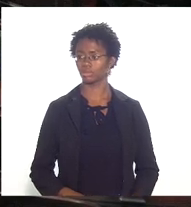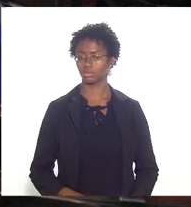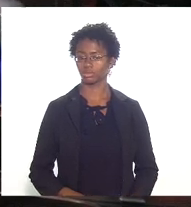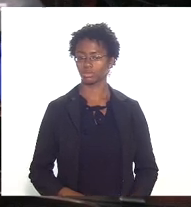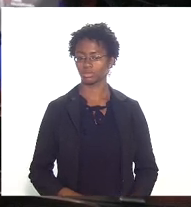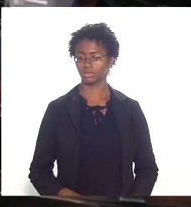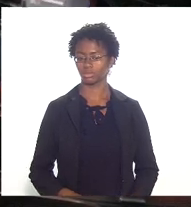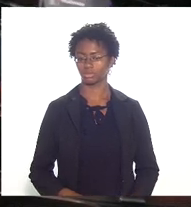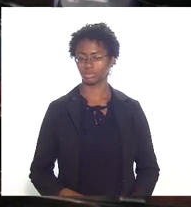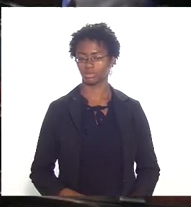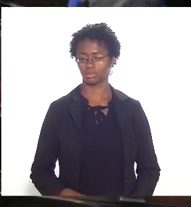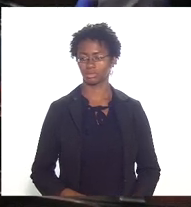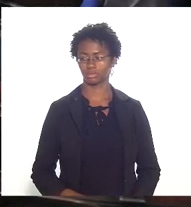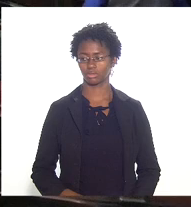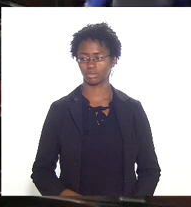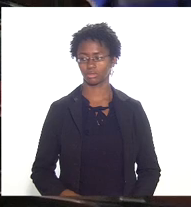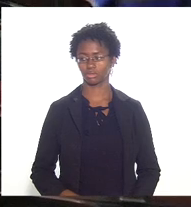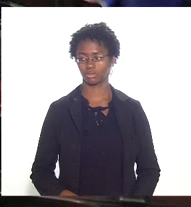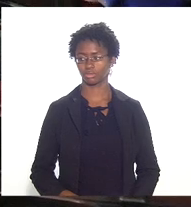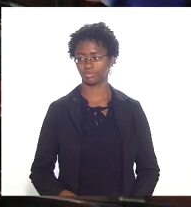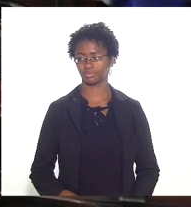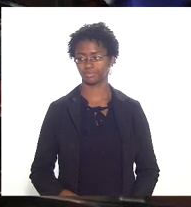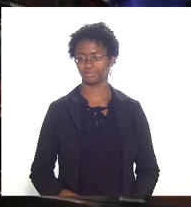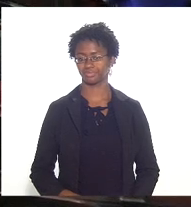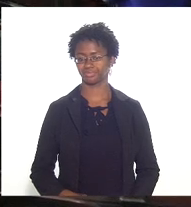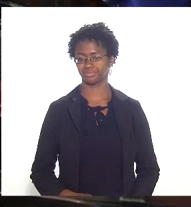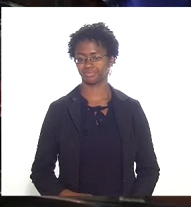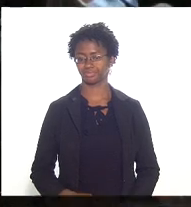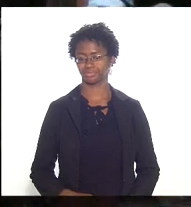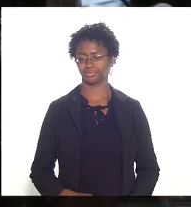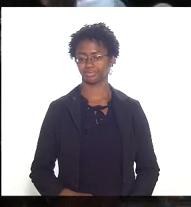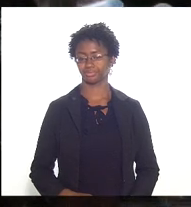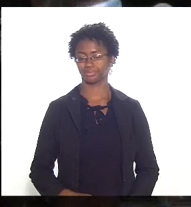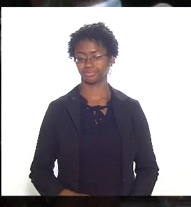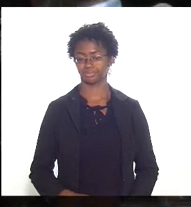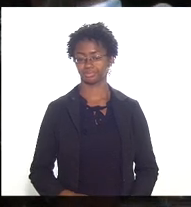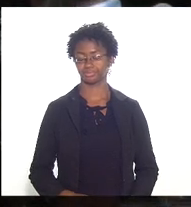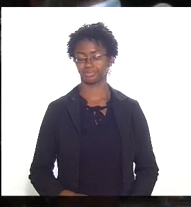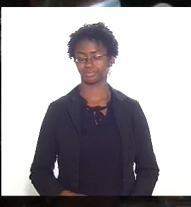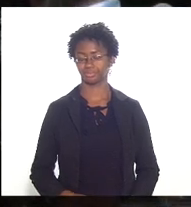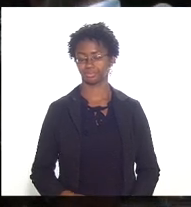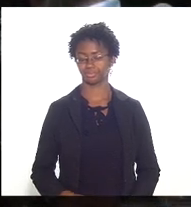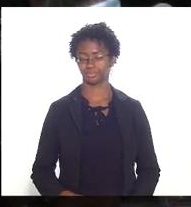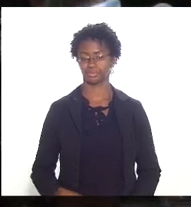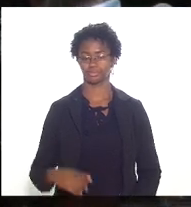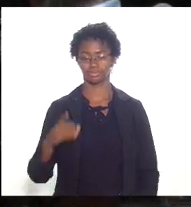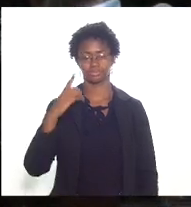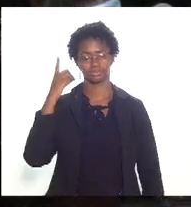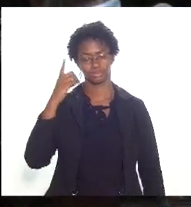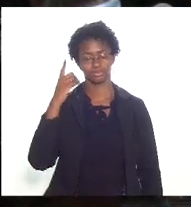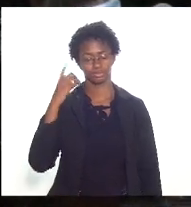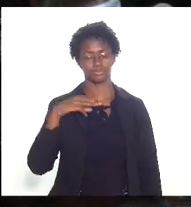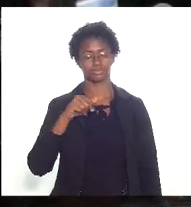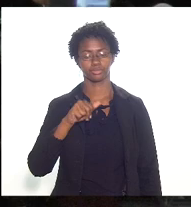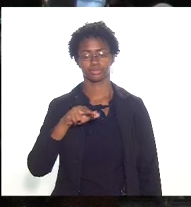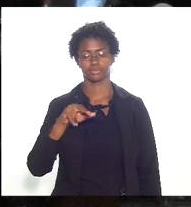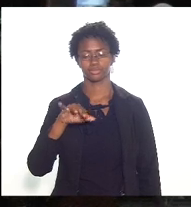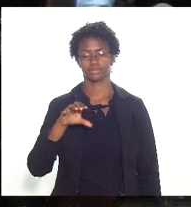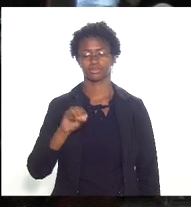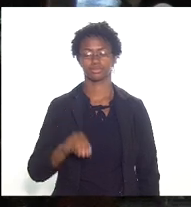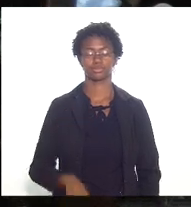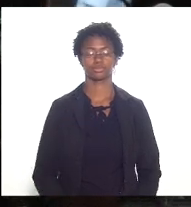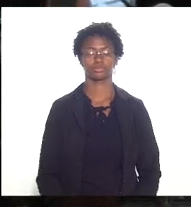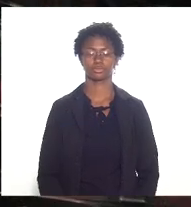E aí G1 o deputado Márcio Pacheco